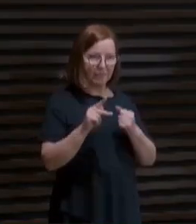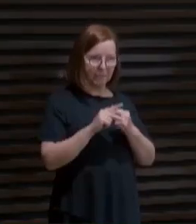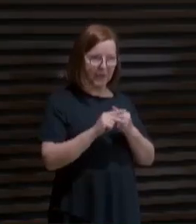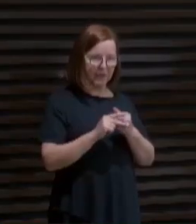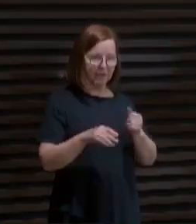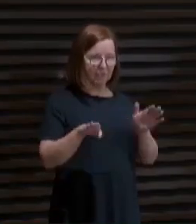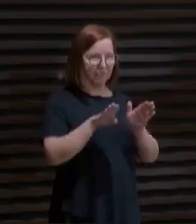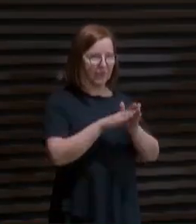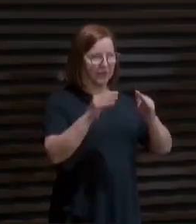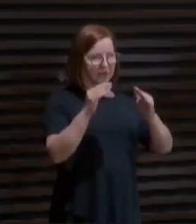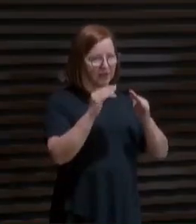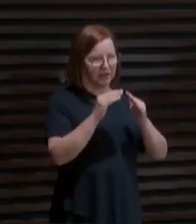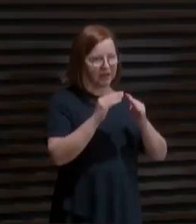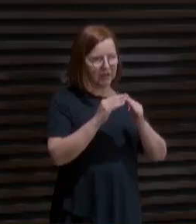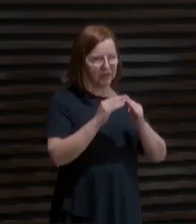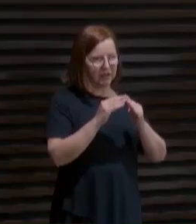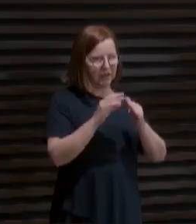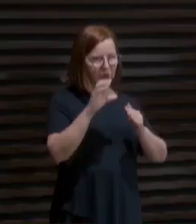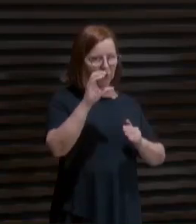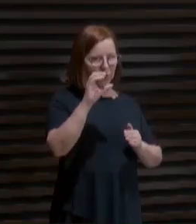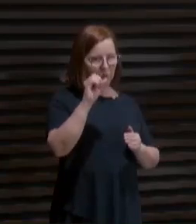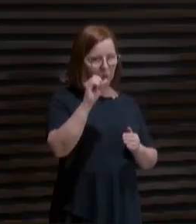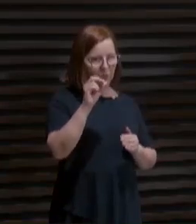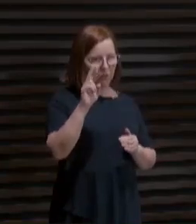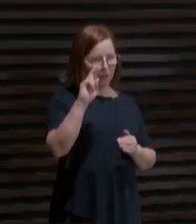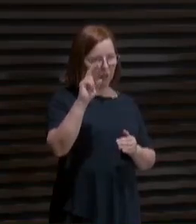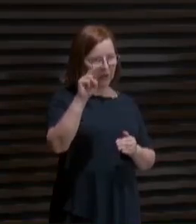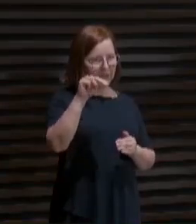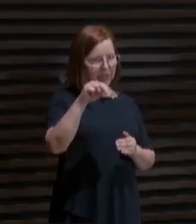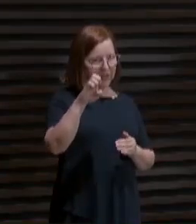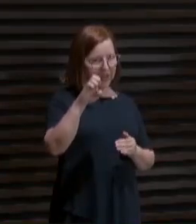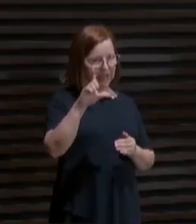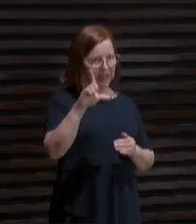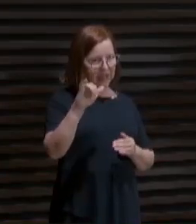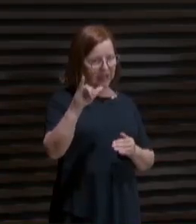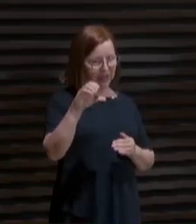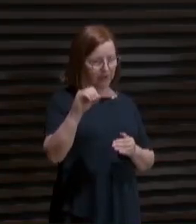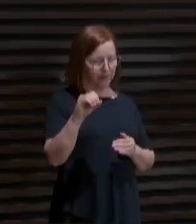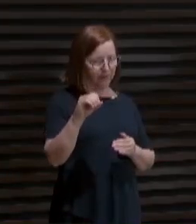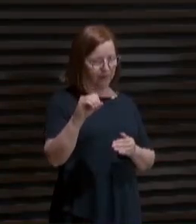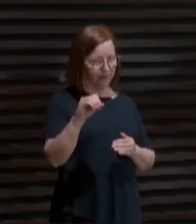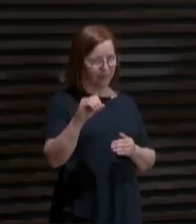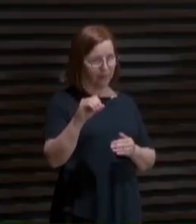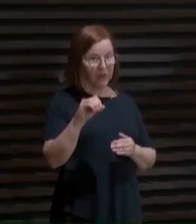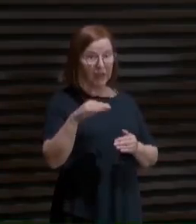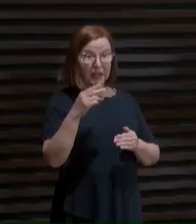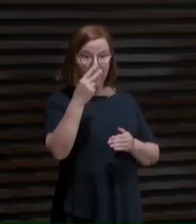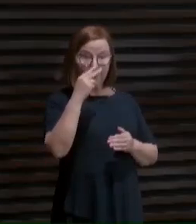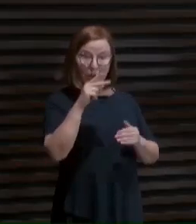chegando na casa de Cornélio, e quando Cornélio viu Pedro, ele foi